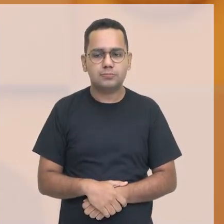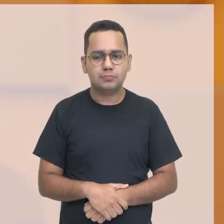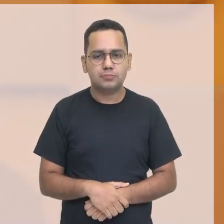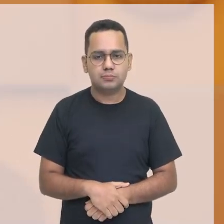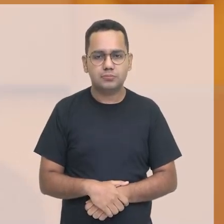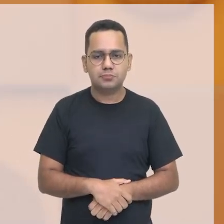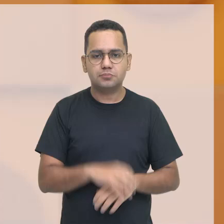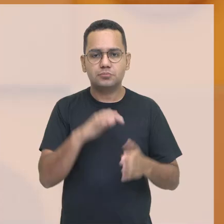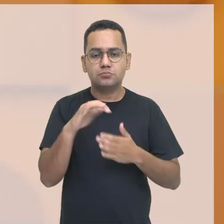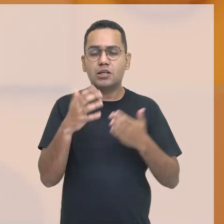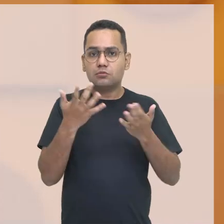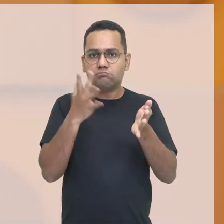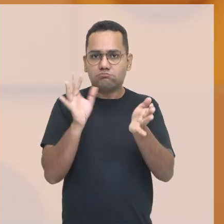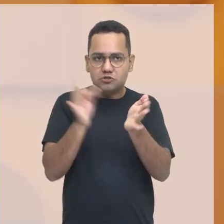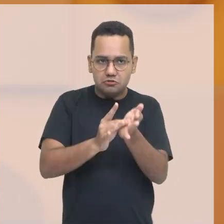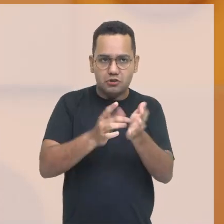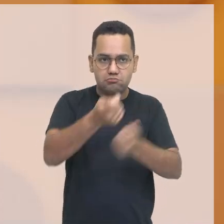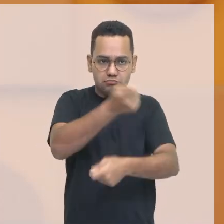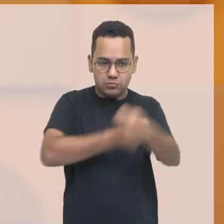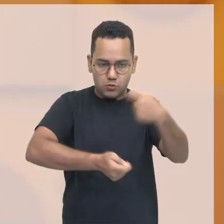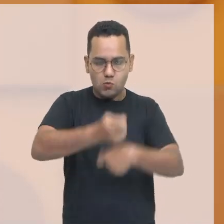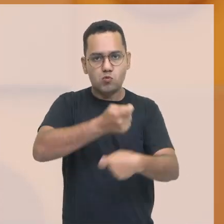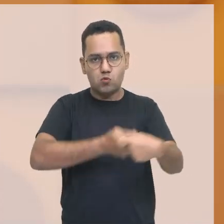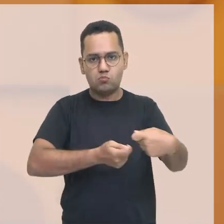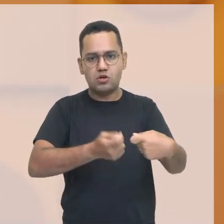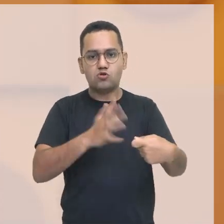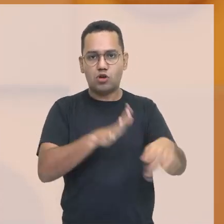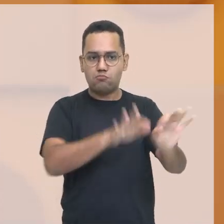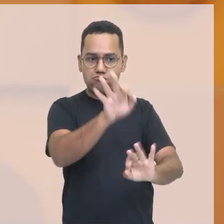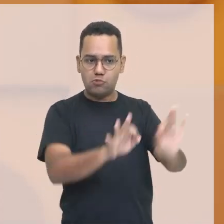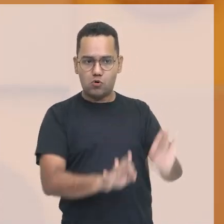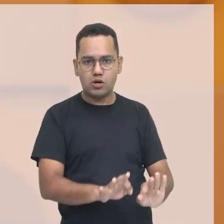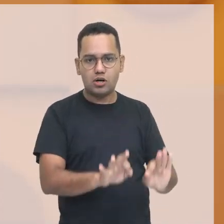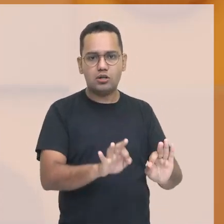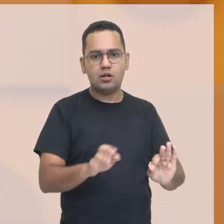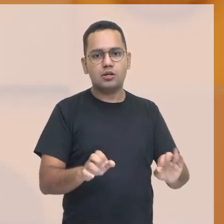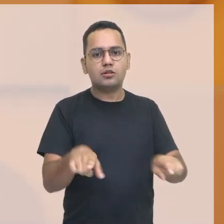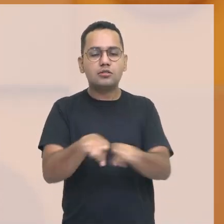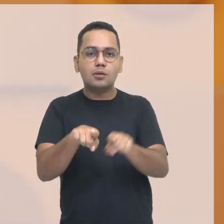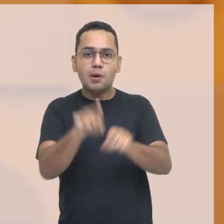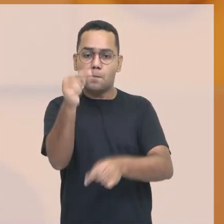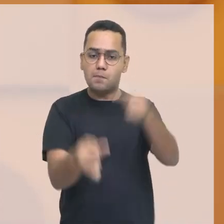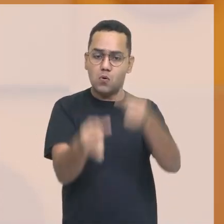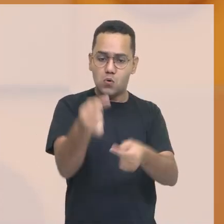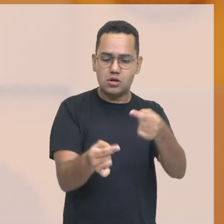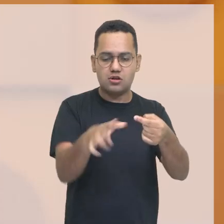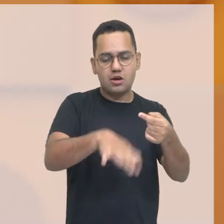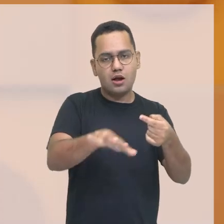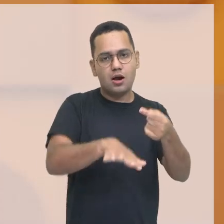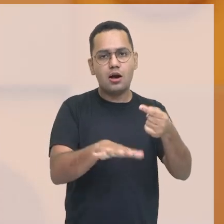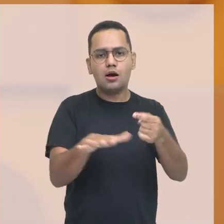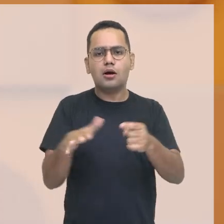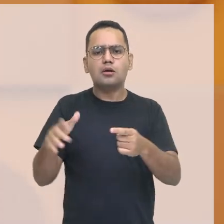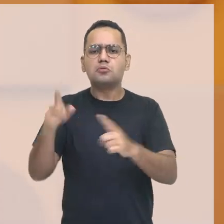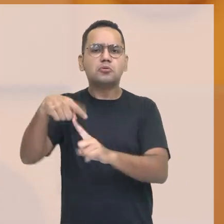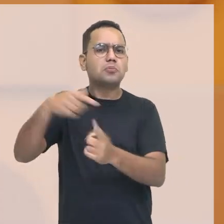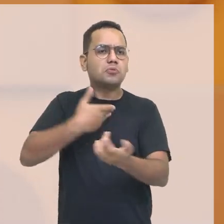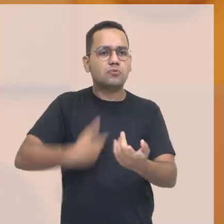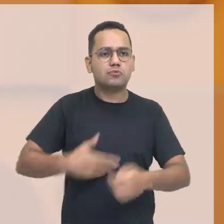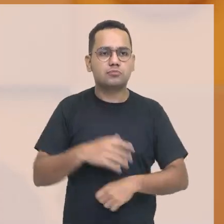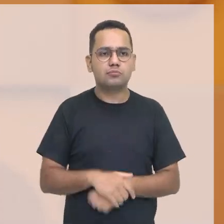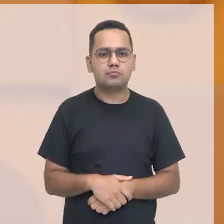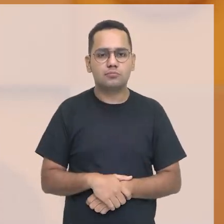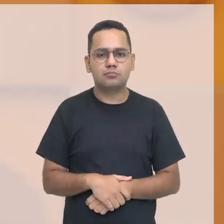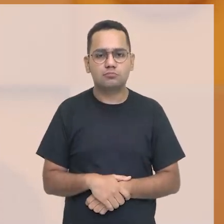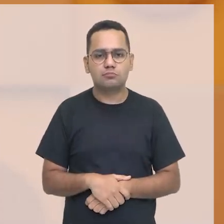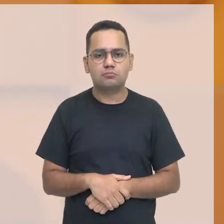queriam consolidar a sua economia, queriam consolidar o seu sistema político, a sua forma de governo, mas em troca